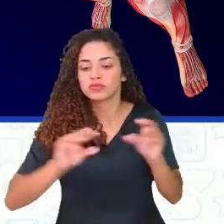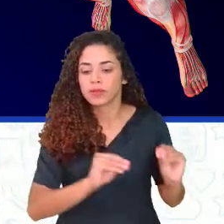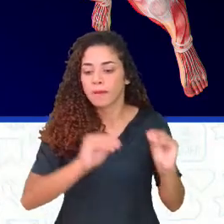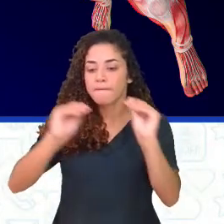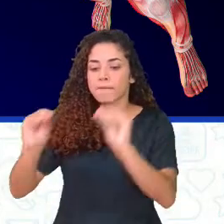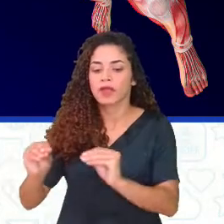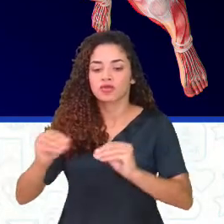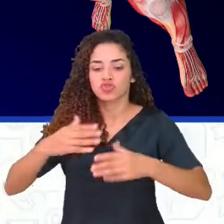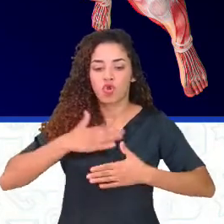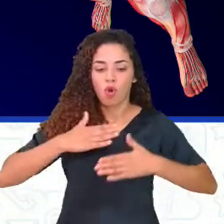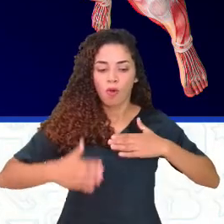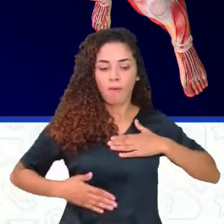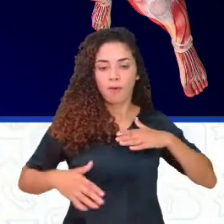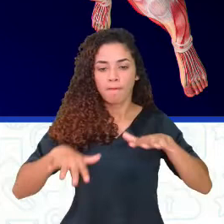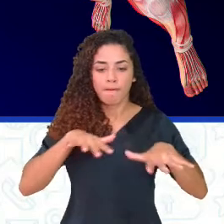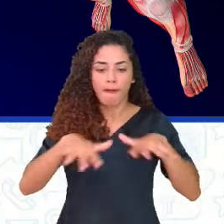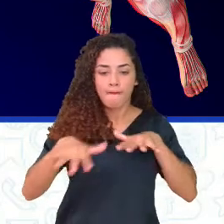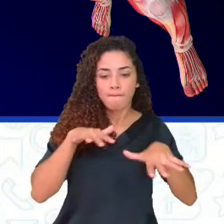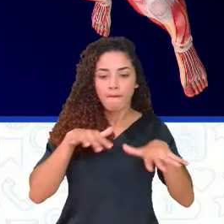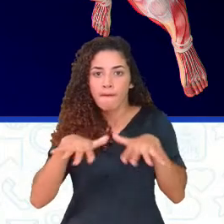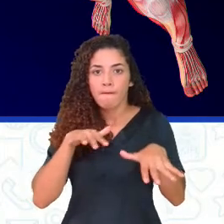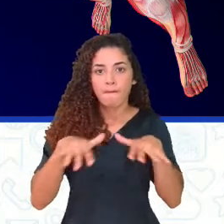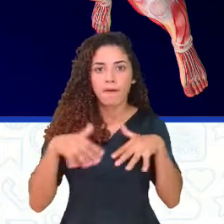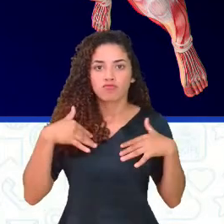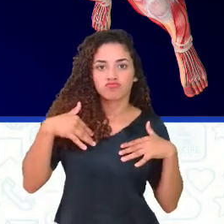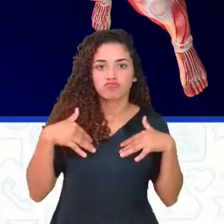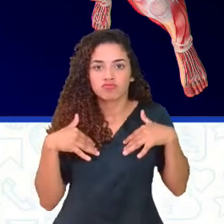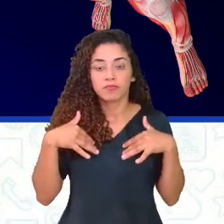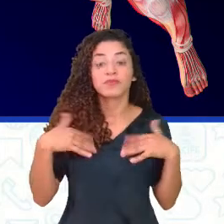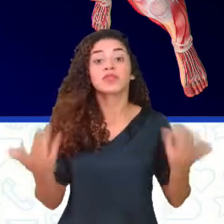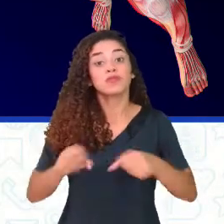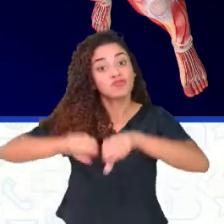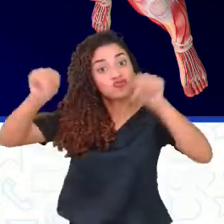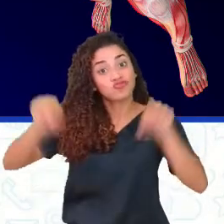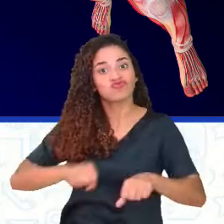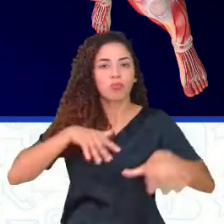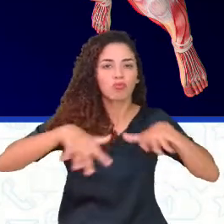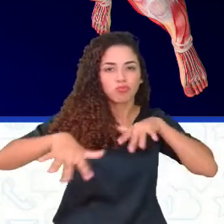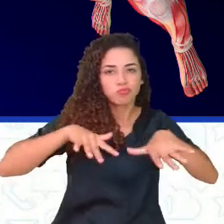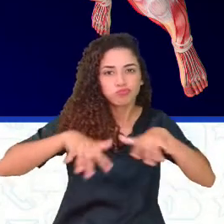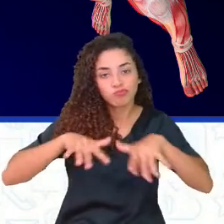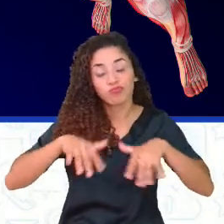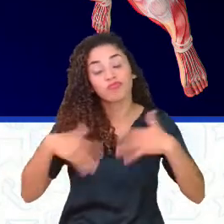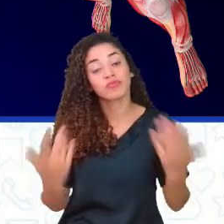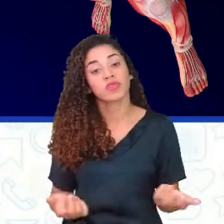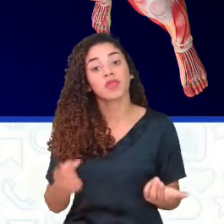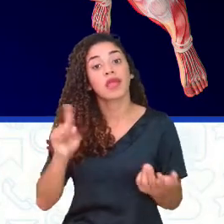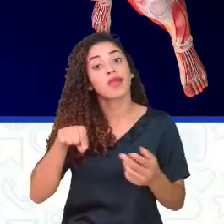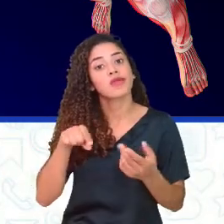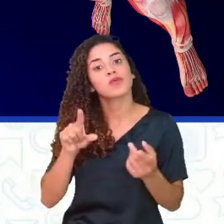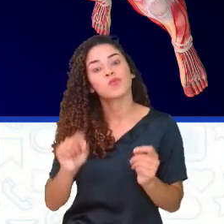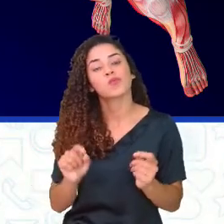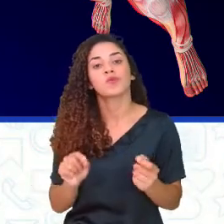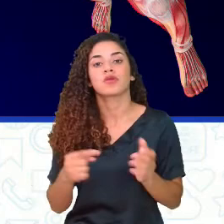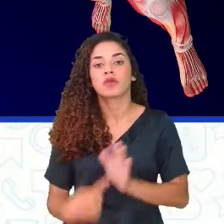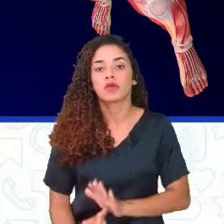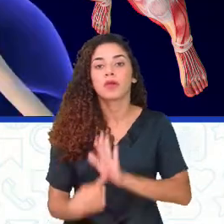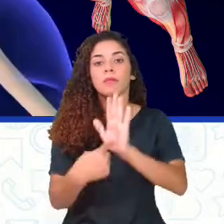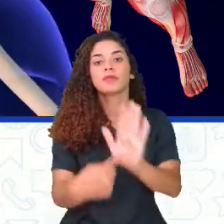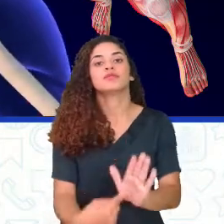corpo. Então, estamos aí atentos à questão aí desse sistema locomotor. esse sistema que apresenta,